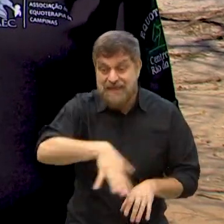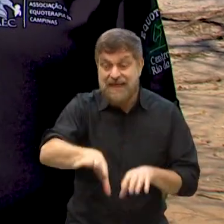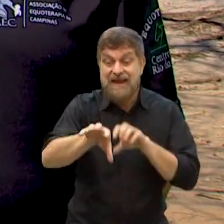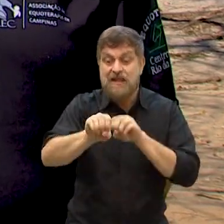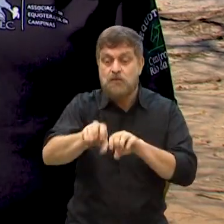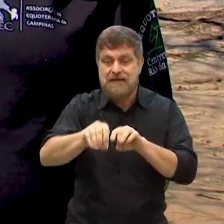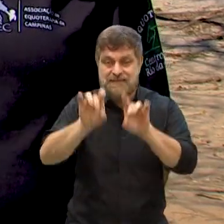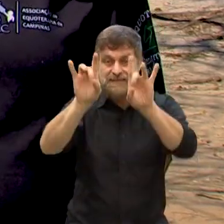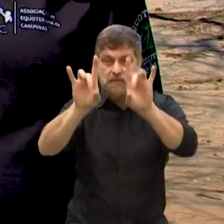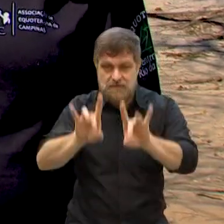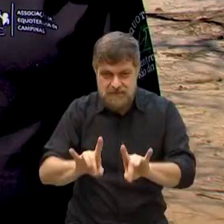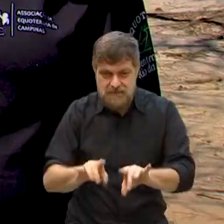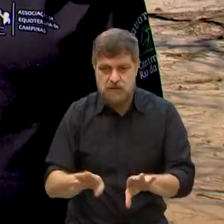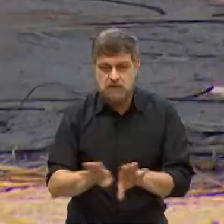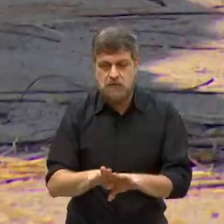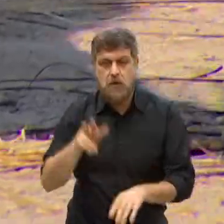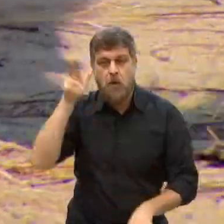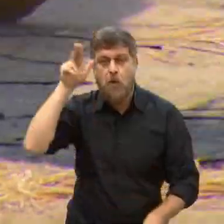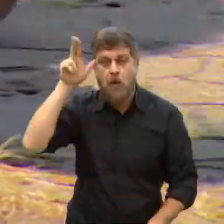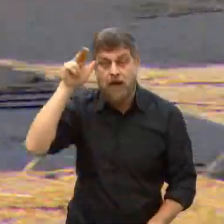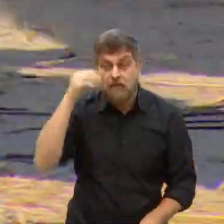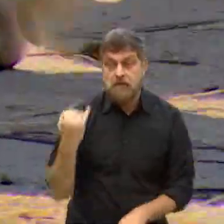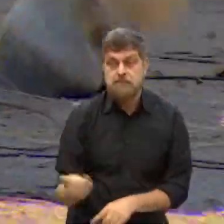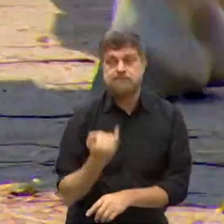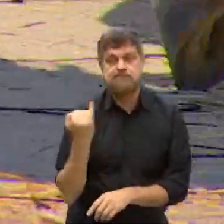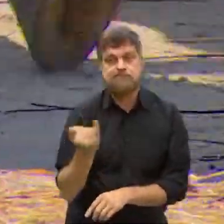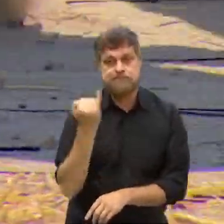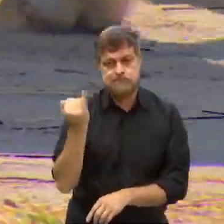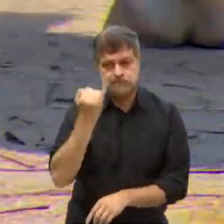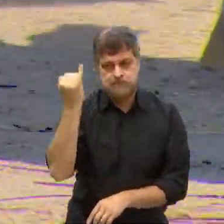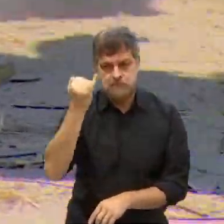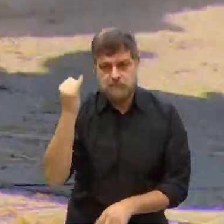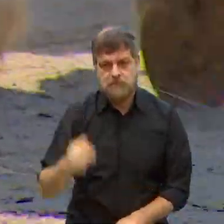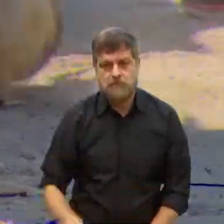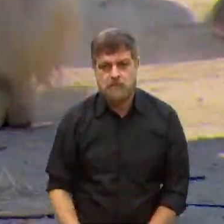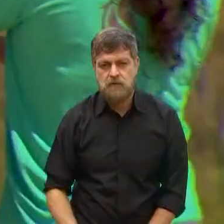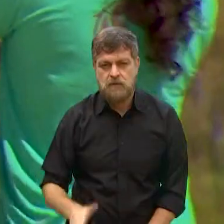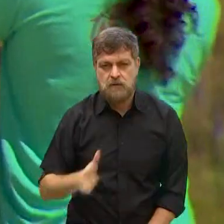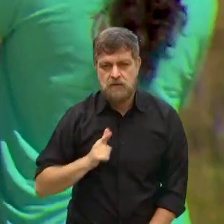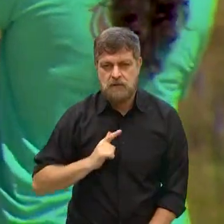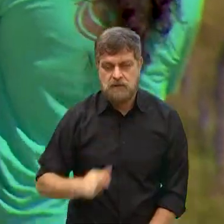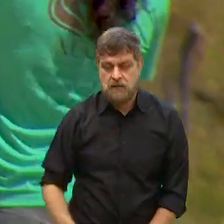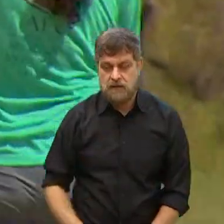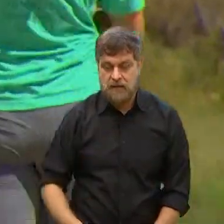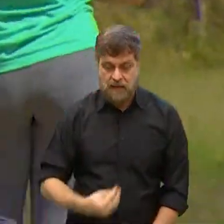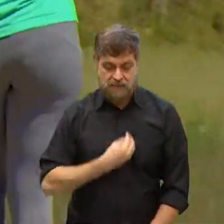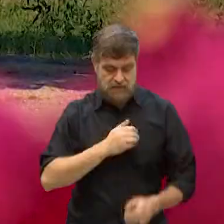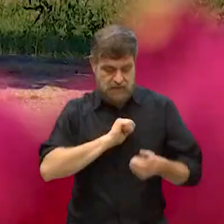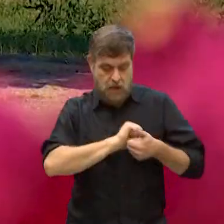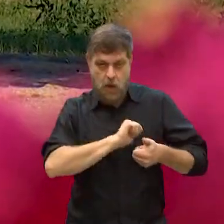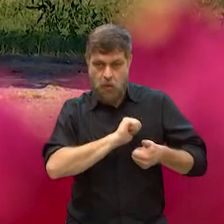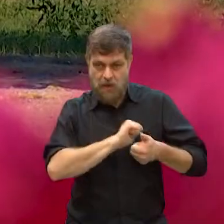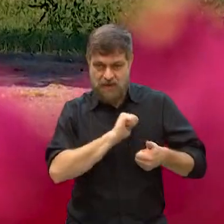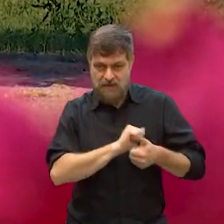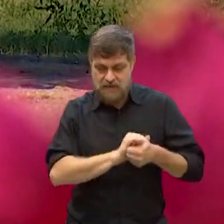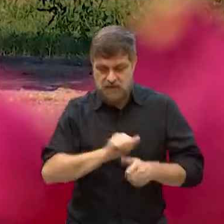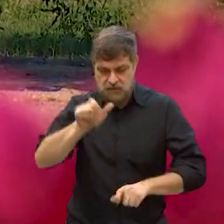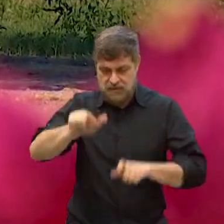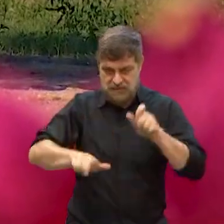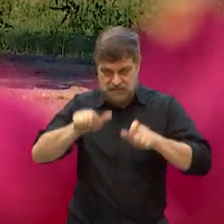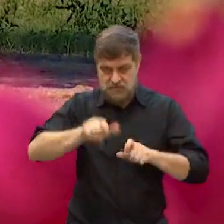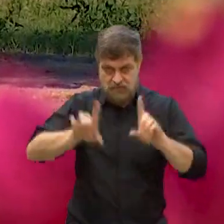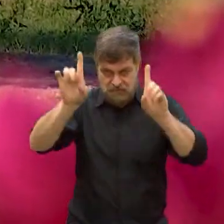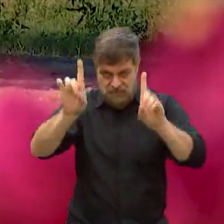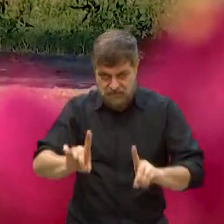atendimento educacional especializado. Os cavalos se tornam tão importantes neste processo em busca da qualidade de